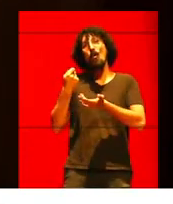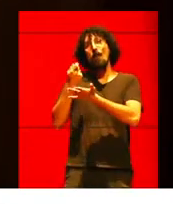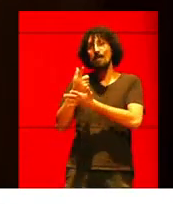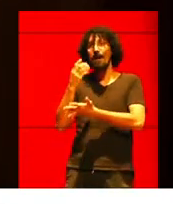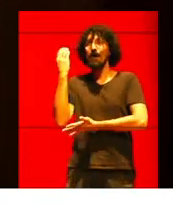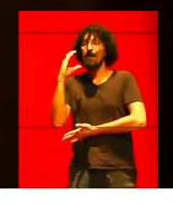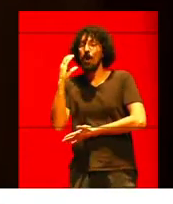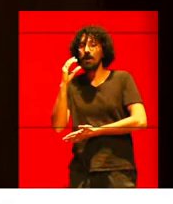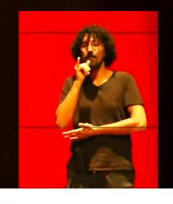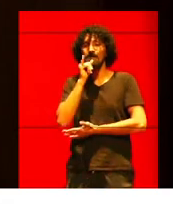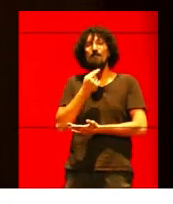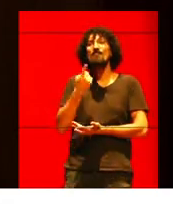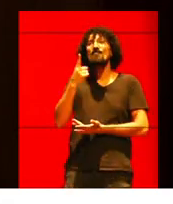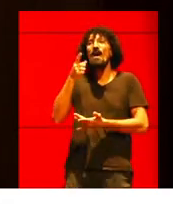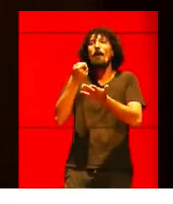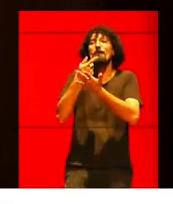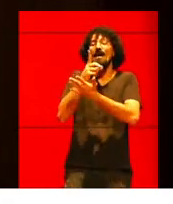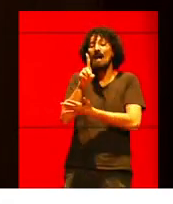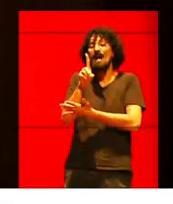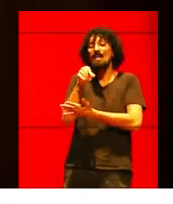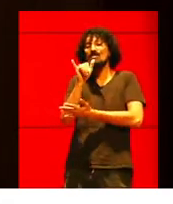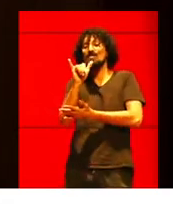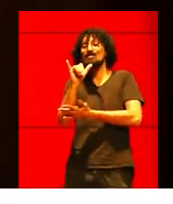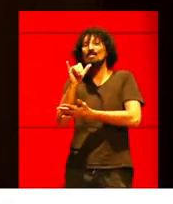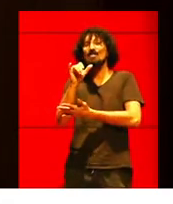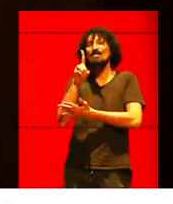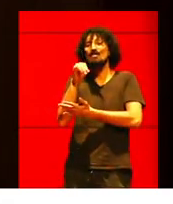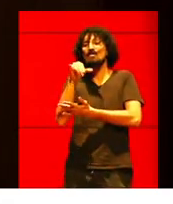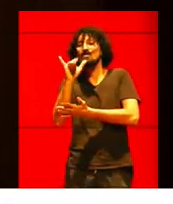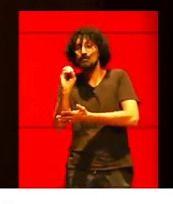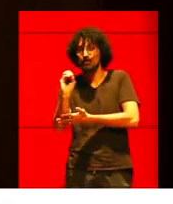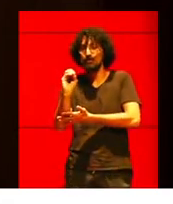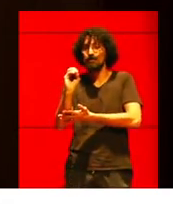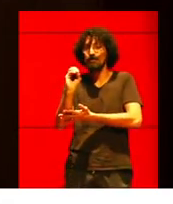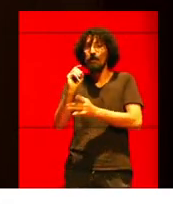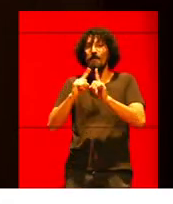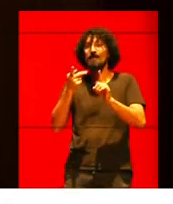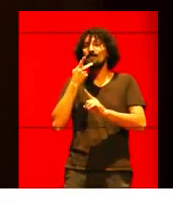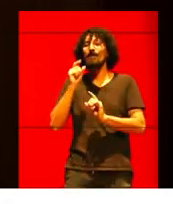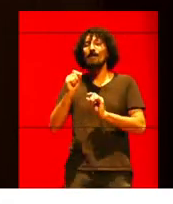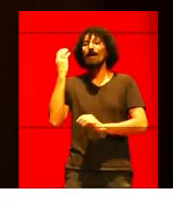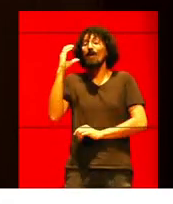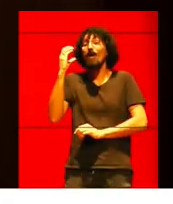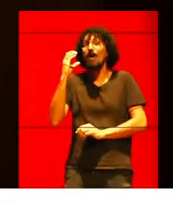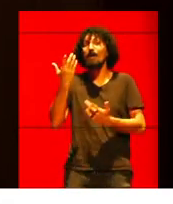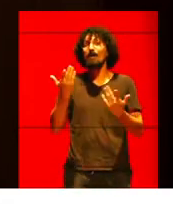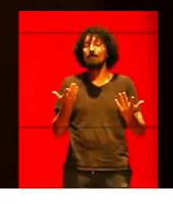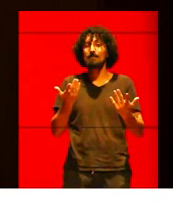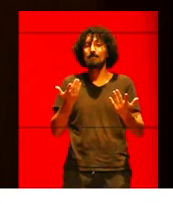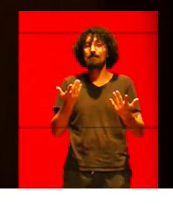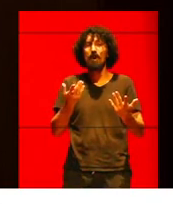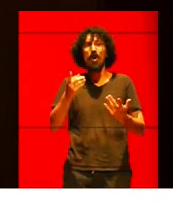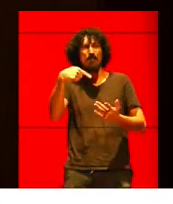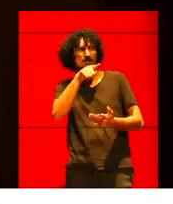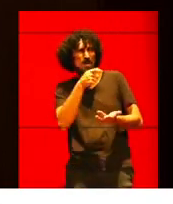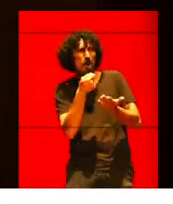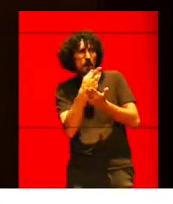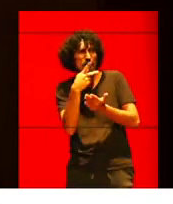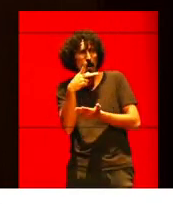Metonímia. É o processo. Você nunca comprou palha de aço. Alguém que já comprou palha de aço? Mentira, você compra